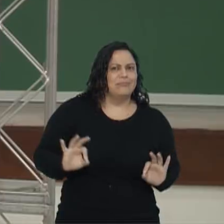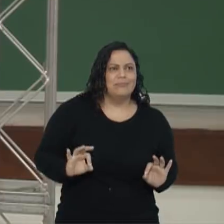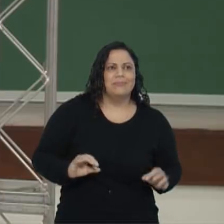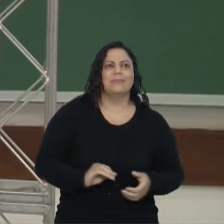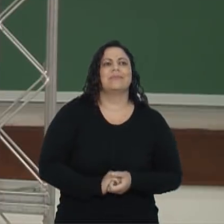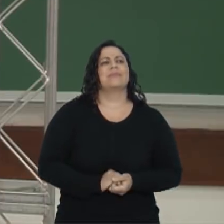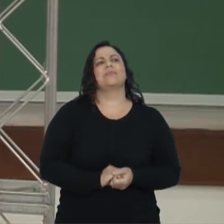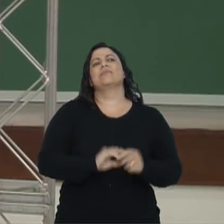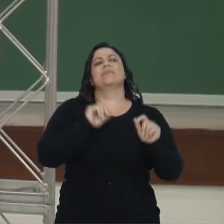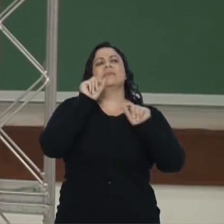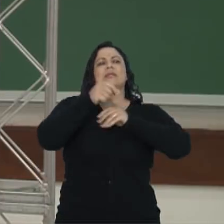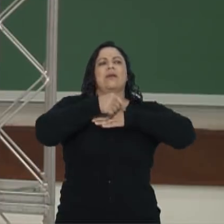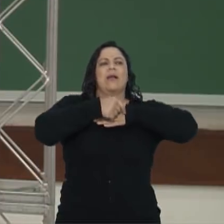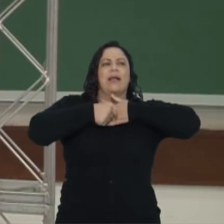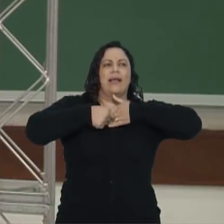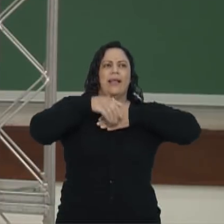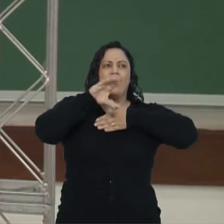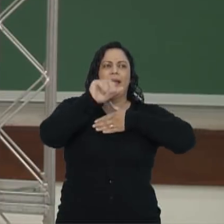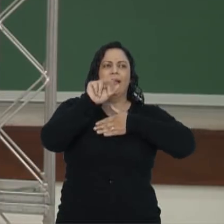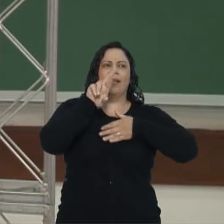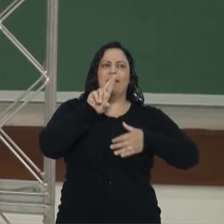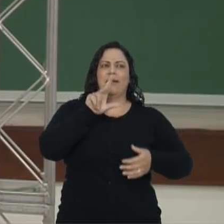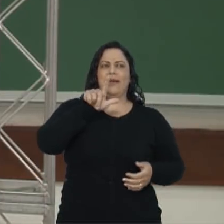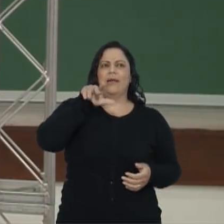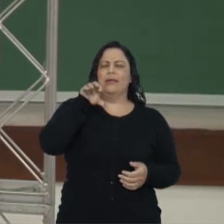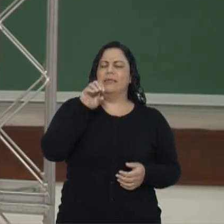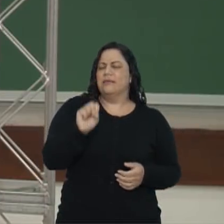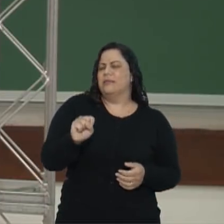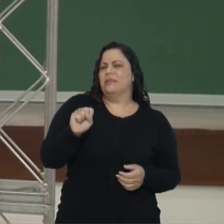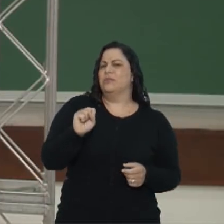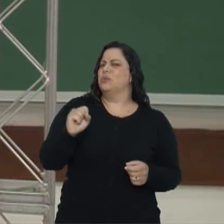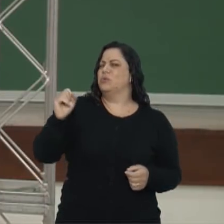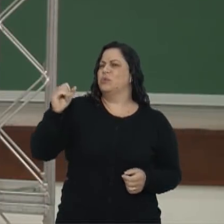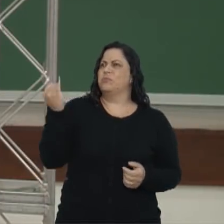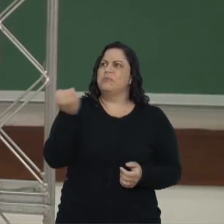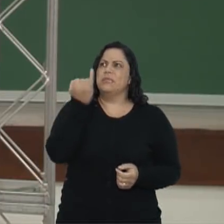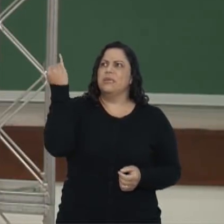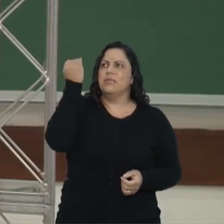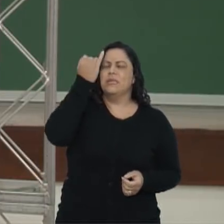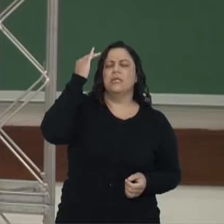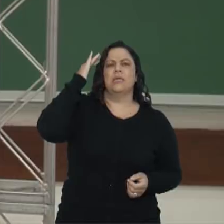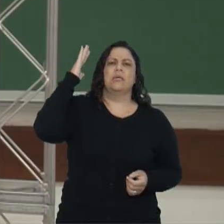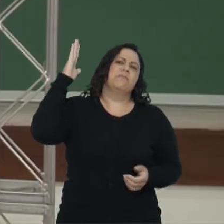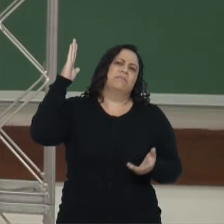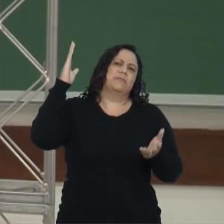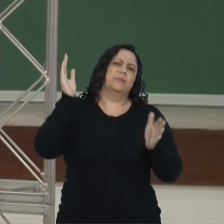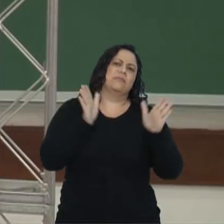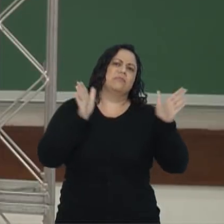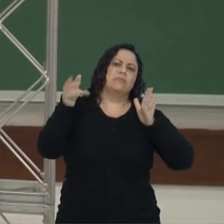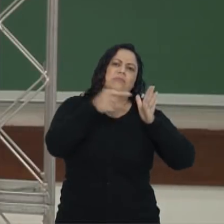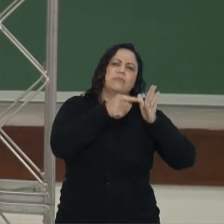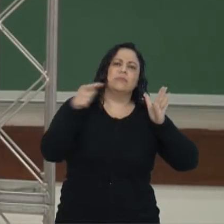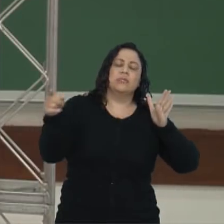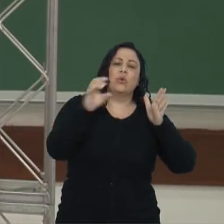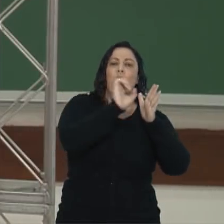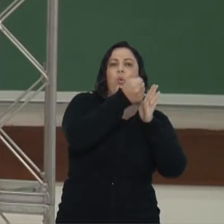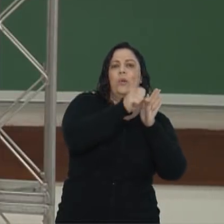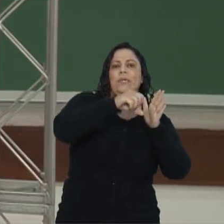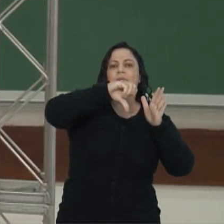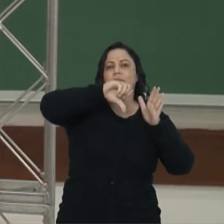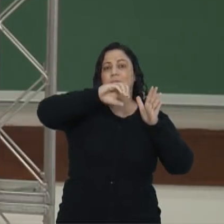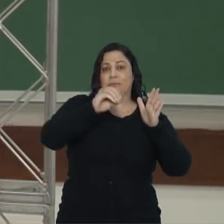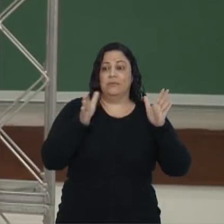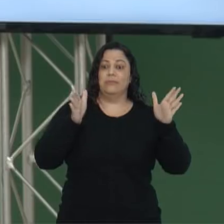bastante importante dentro da literatura infanto-juvenil na década de 80, 90, tá? E aí ele